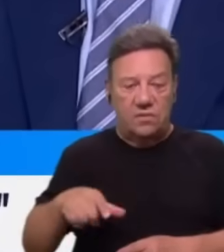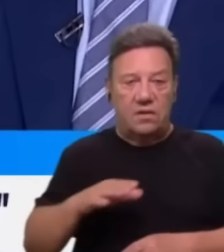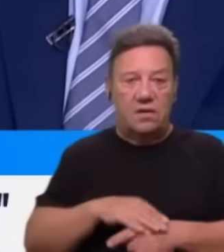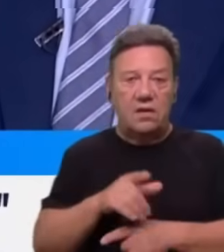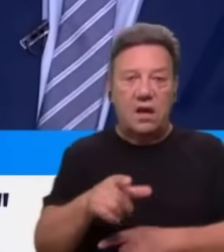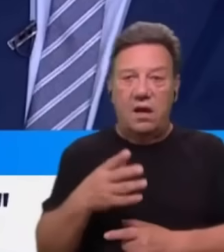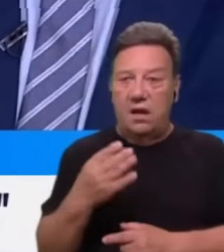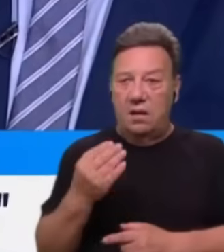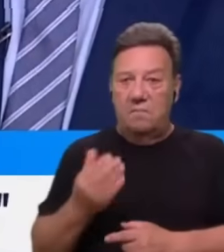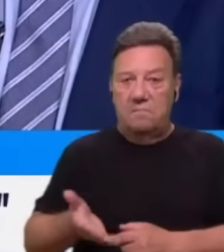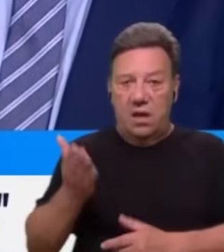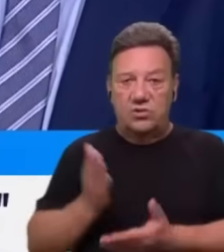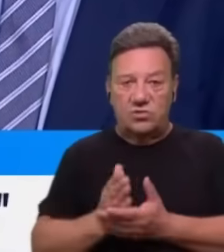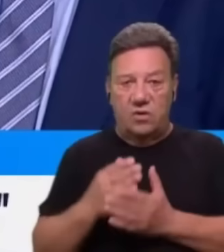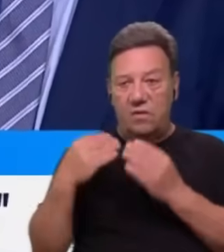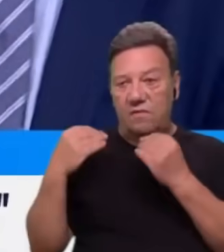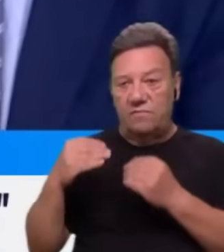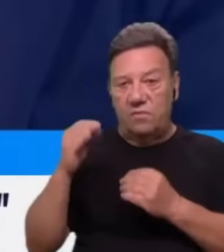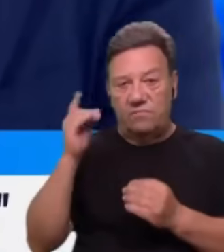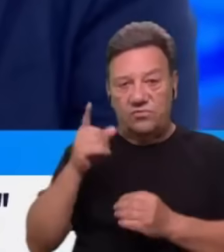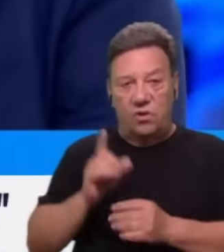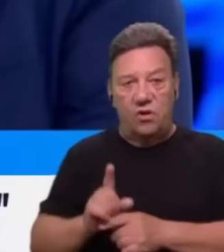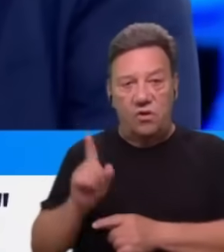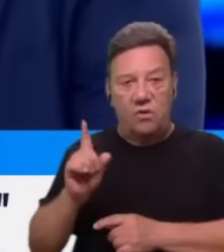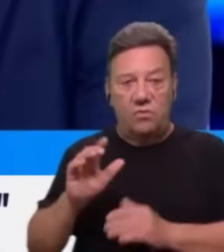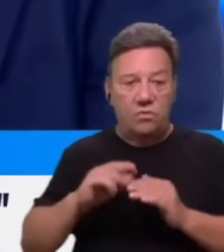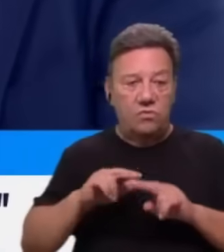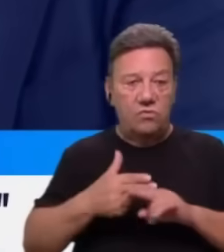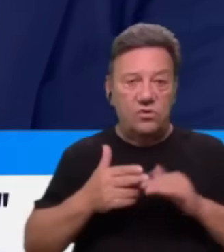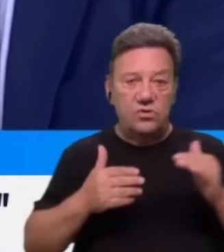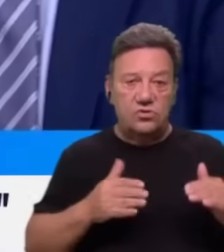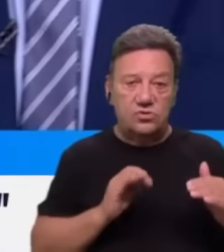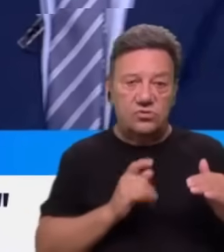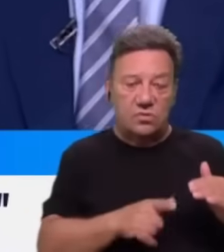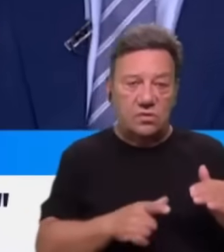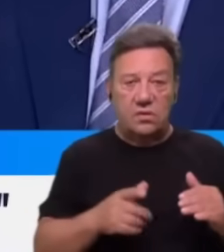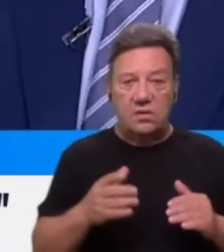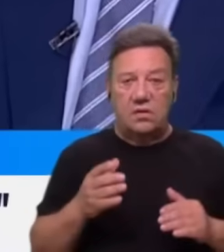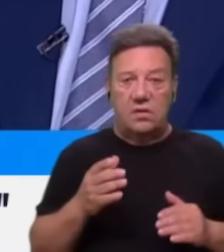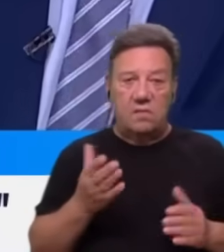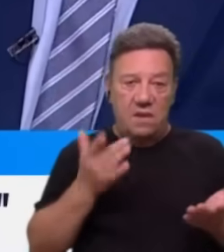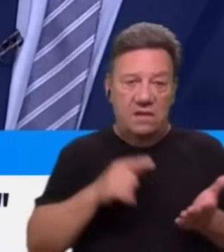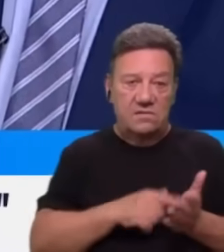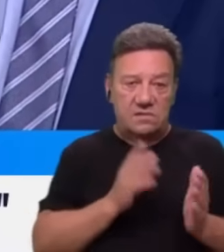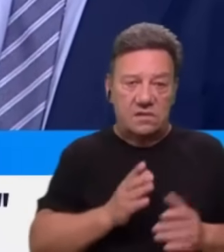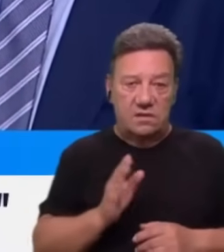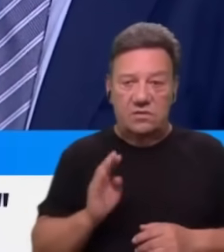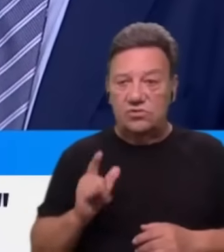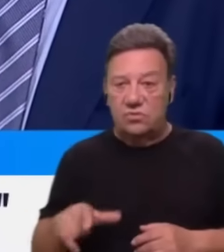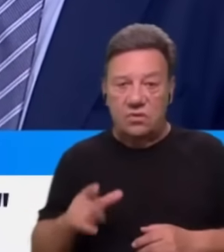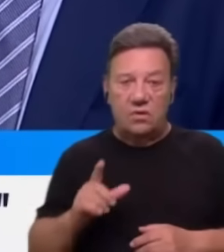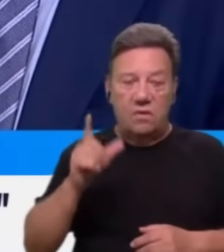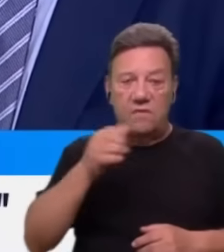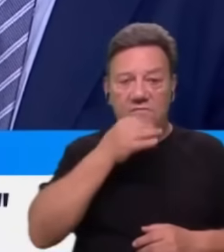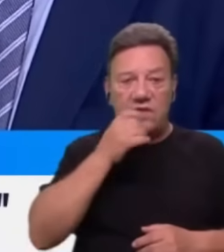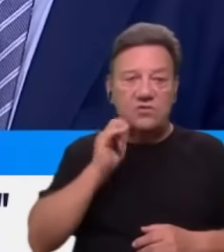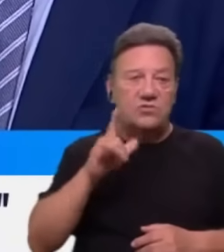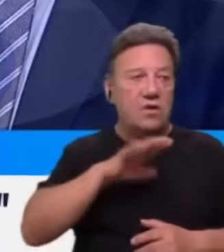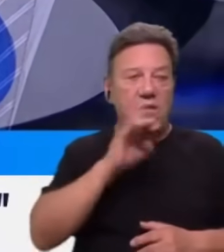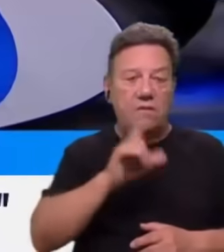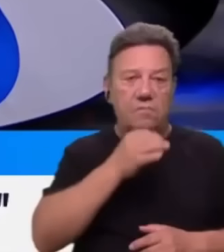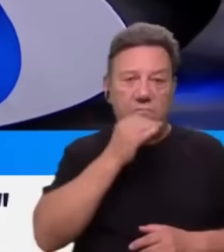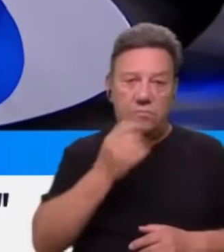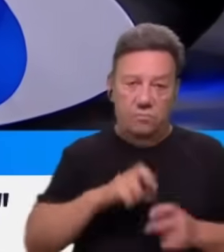é há muito mais escolas de formação de pessoas no norte do que no Sul há muito tempo o problema